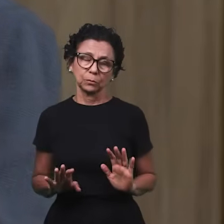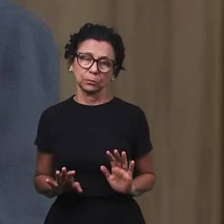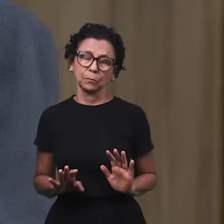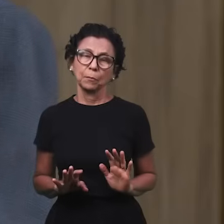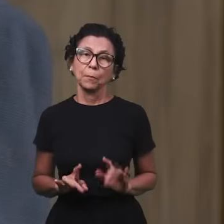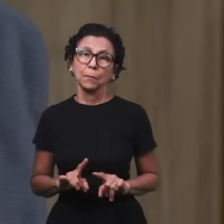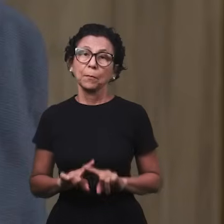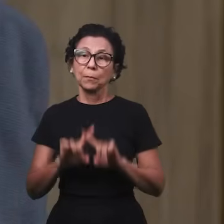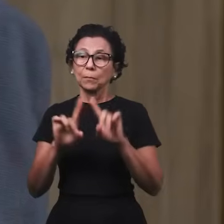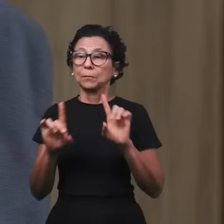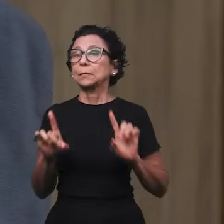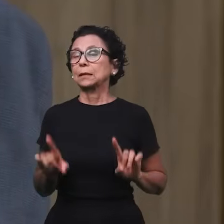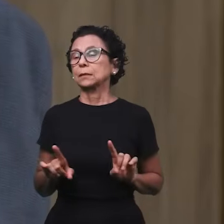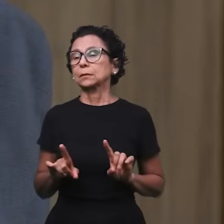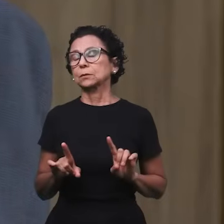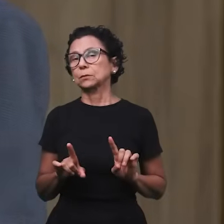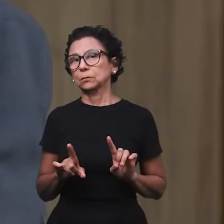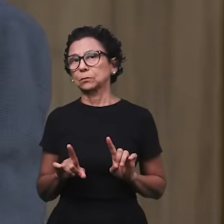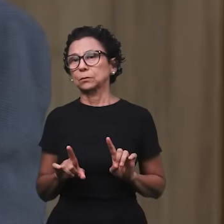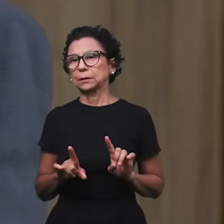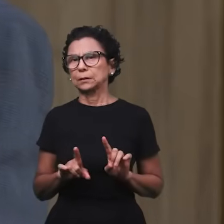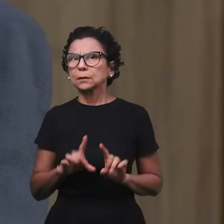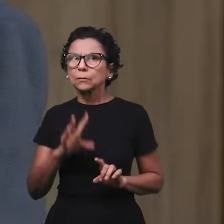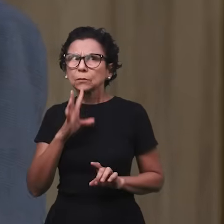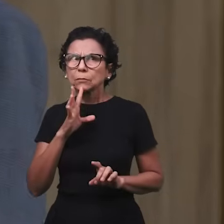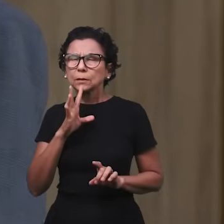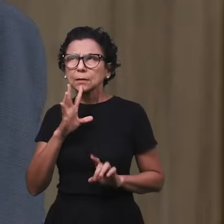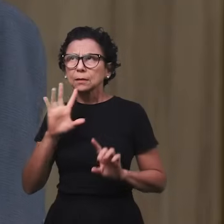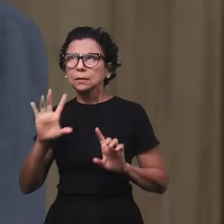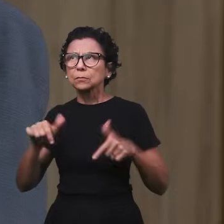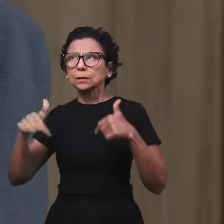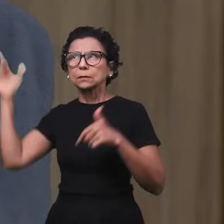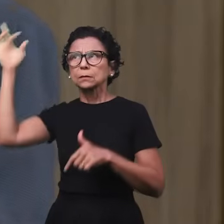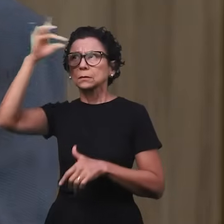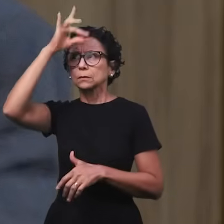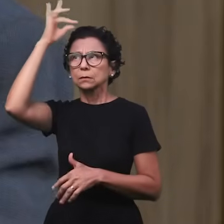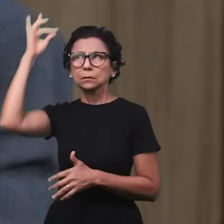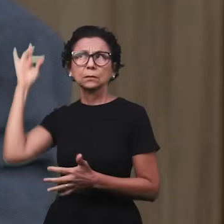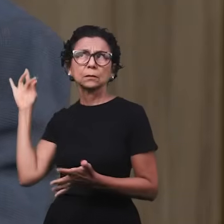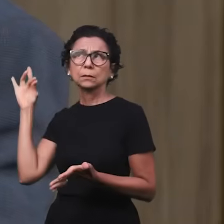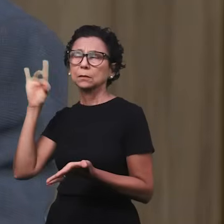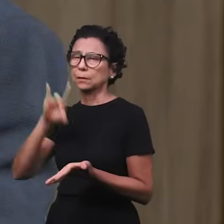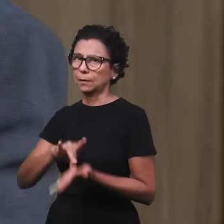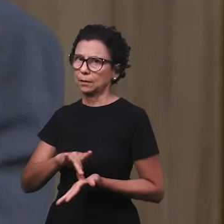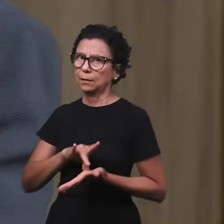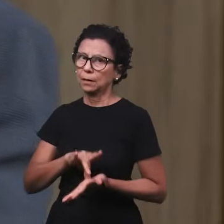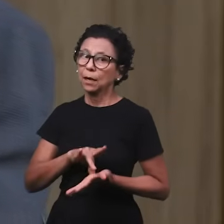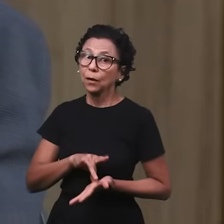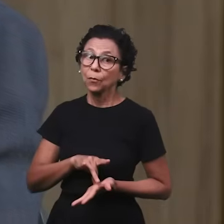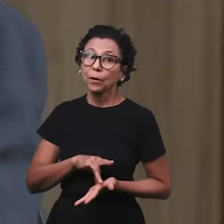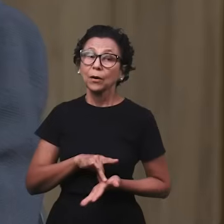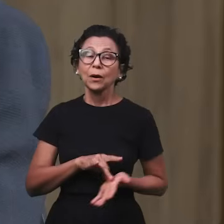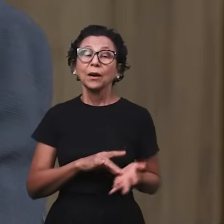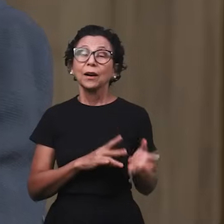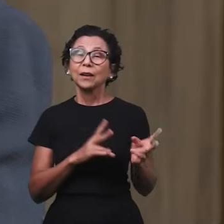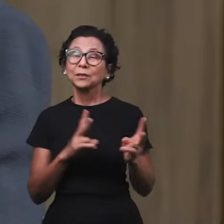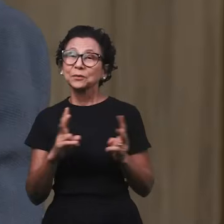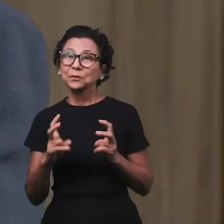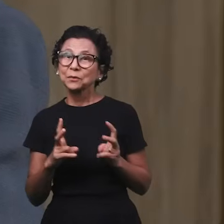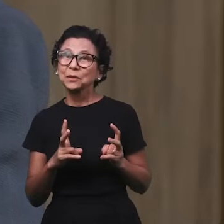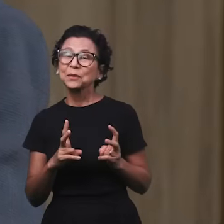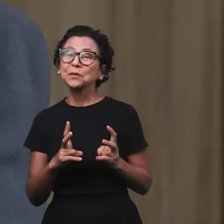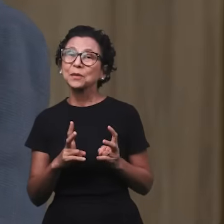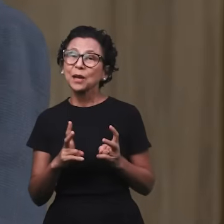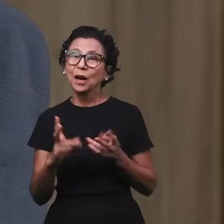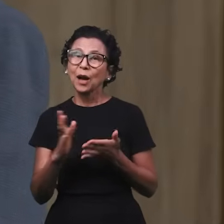eles conheciam algo que era absoluto, uma operação do Espírito Santo, uma maneira de Deus se revelar, aí nós fomos vendo os primeiros